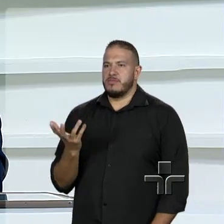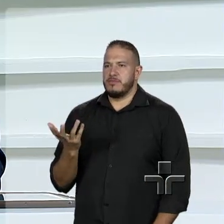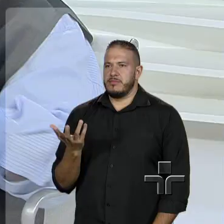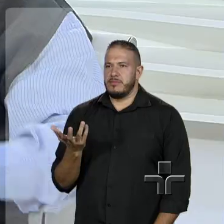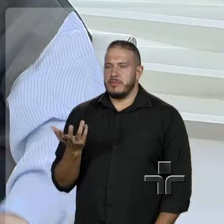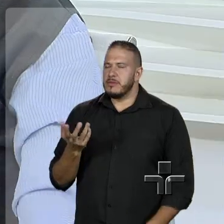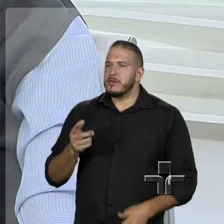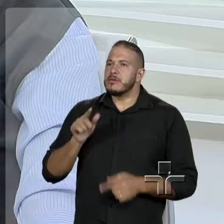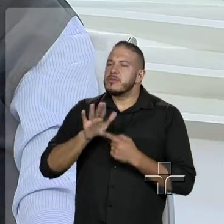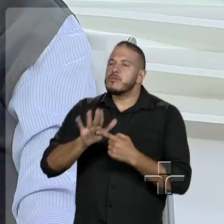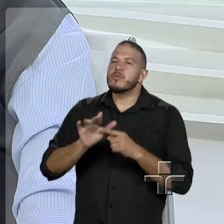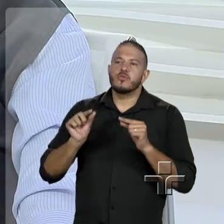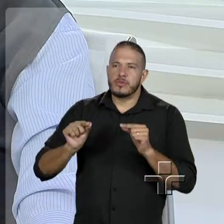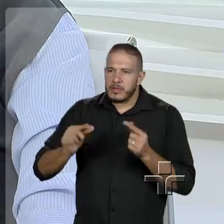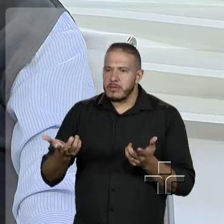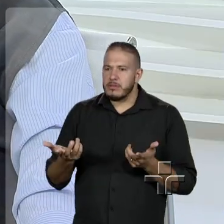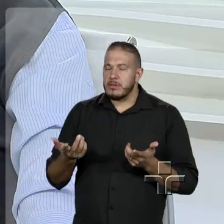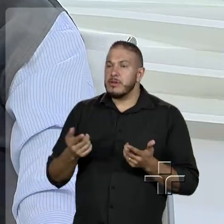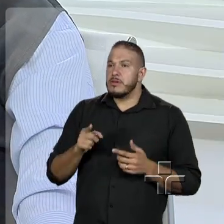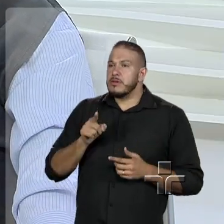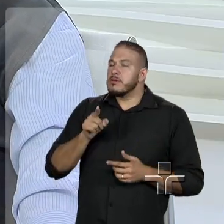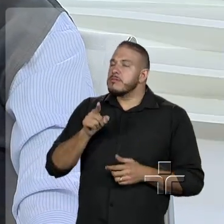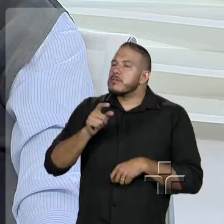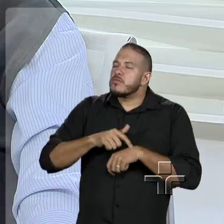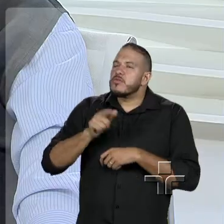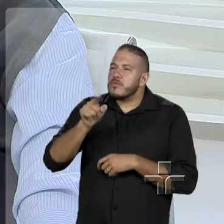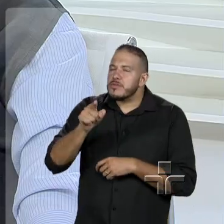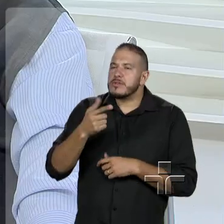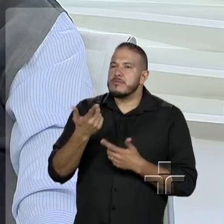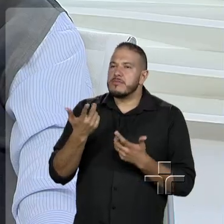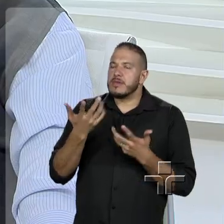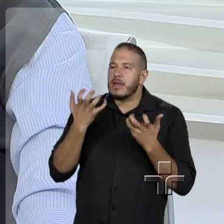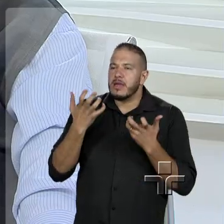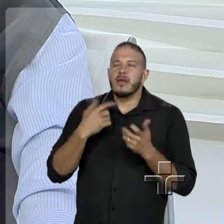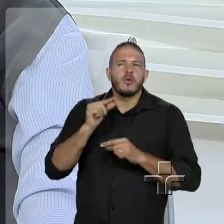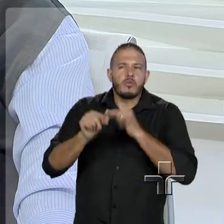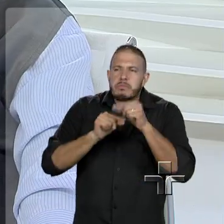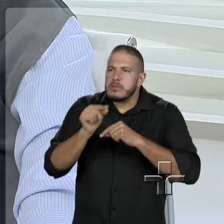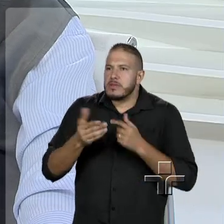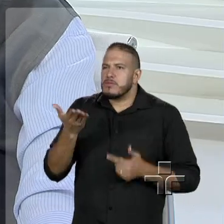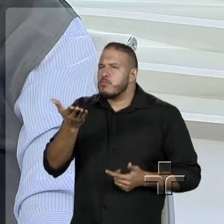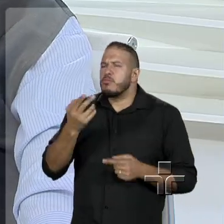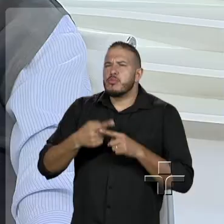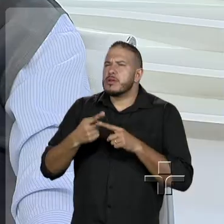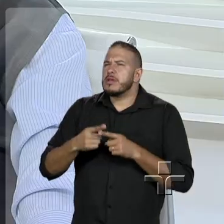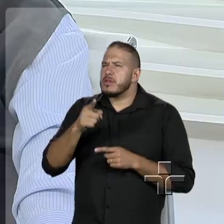seja, e quando você procura quais são as causas disso,